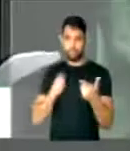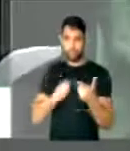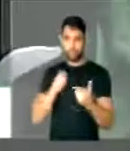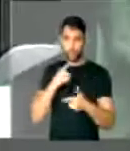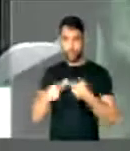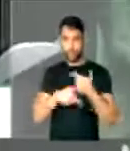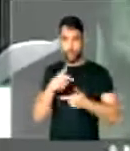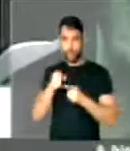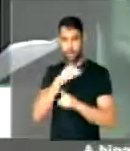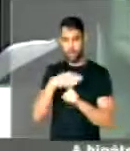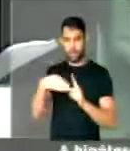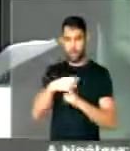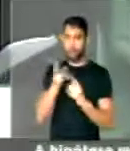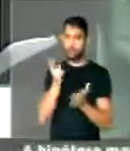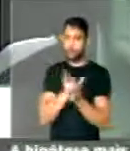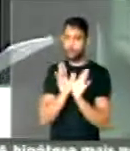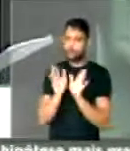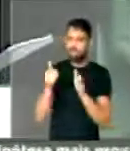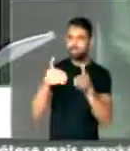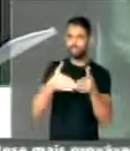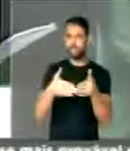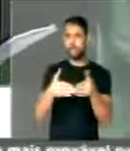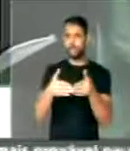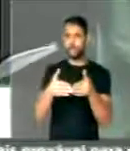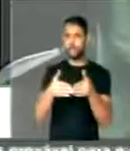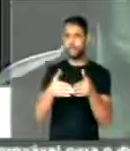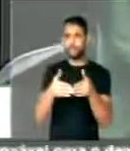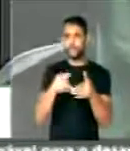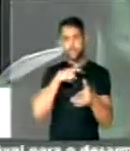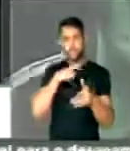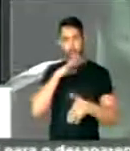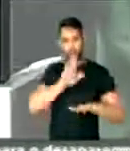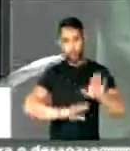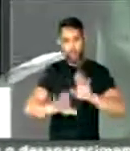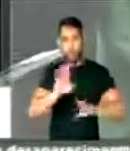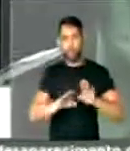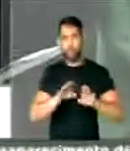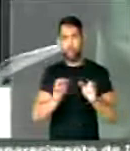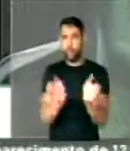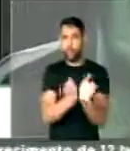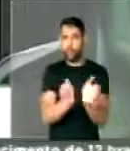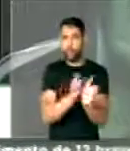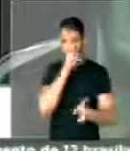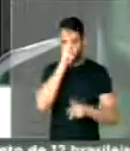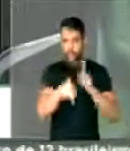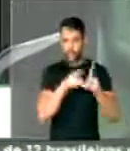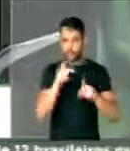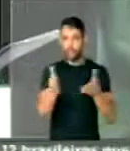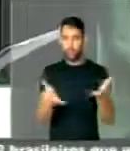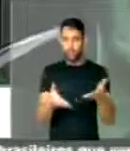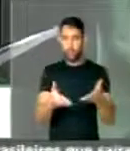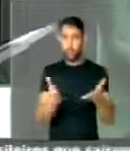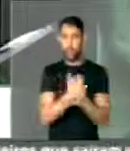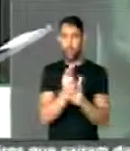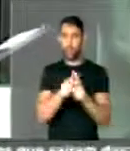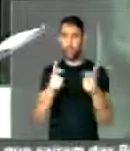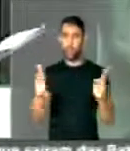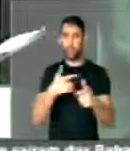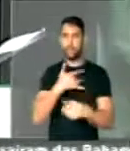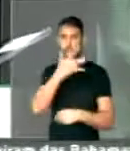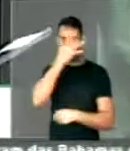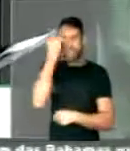ações sociais devem concentrar-se na parcela mais vulnerável da população, hoje inflada por